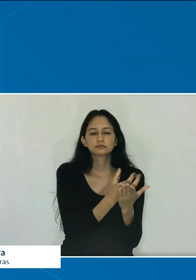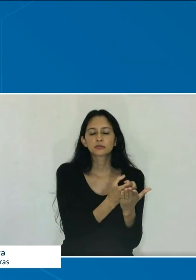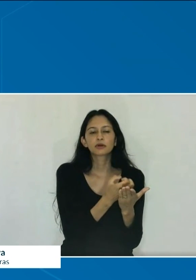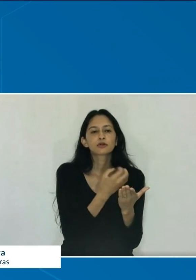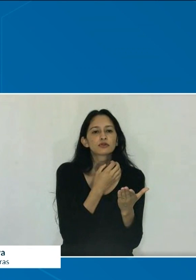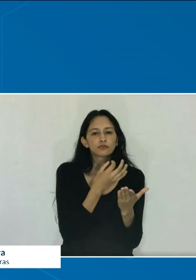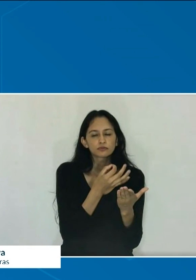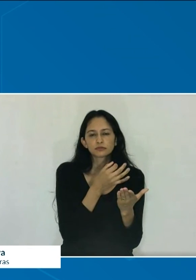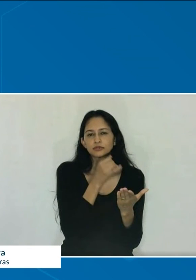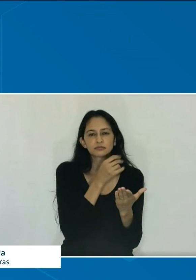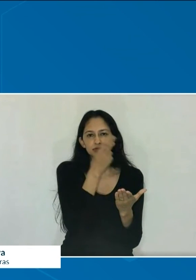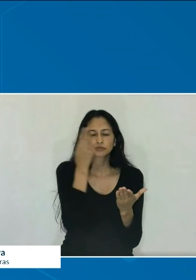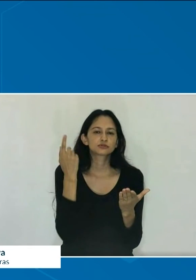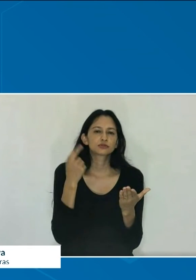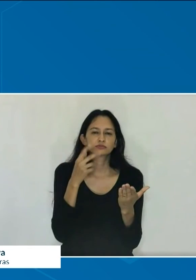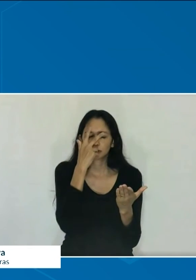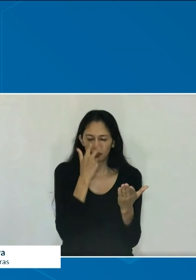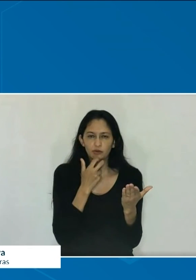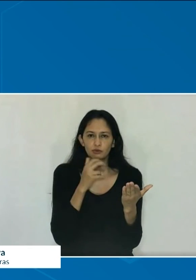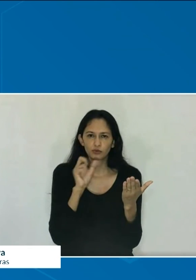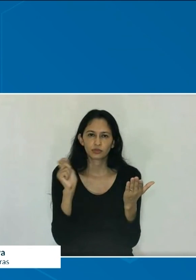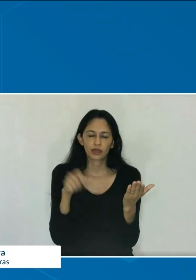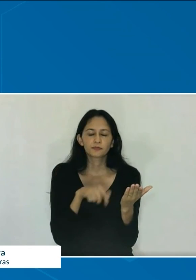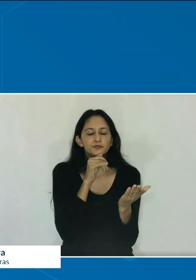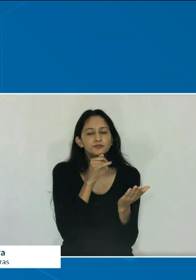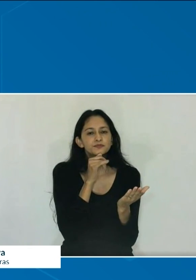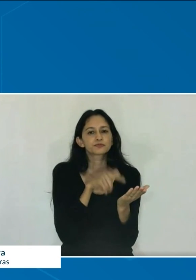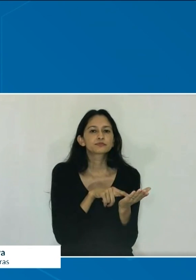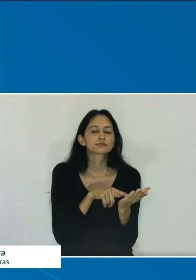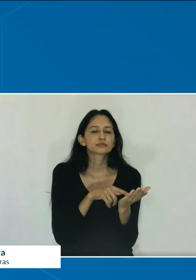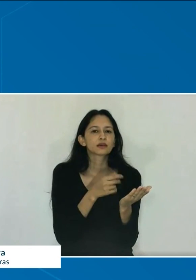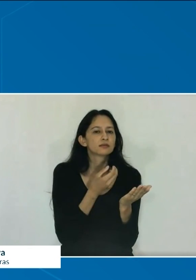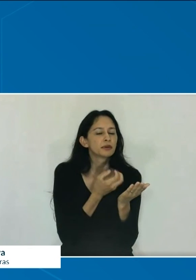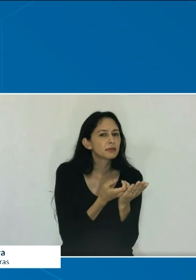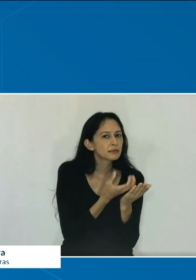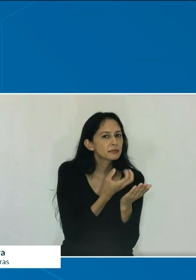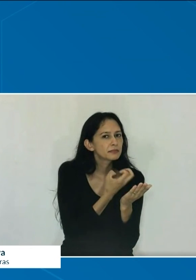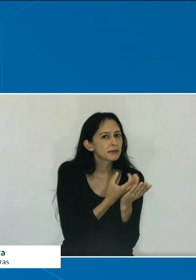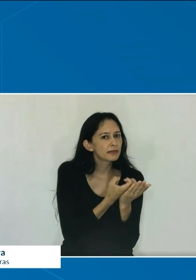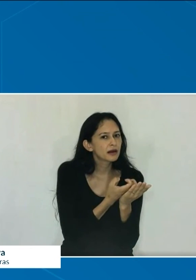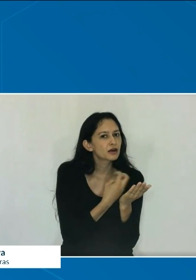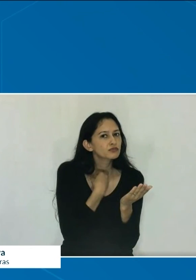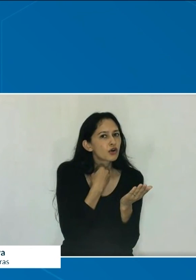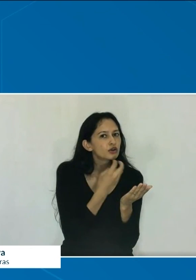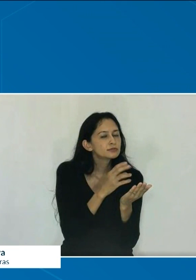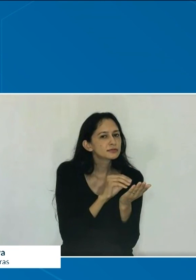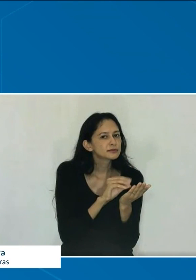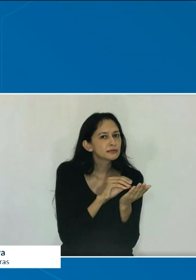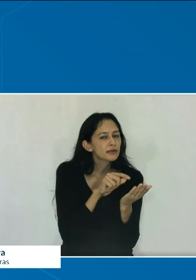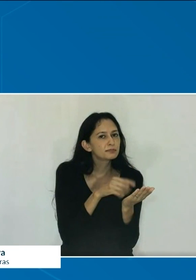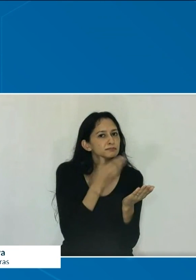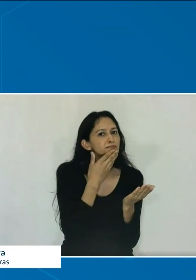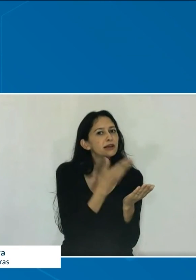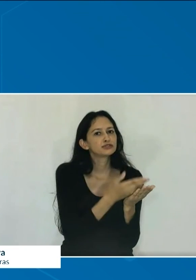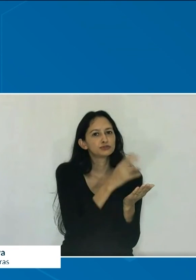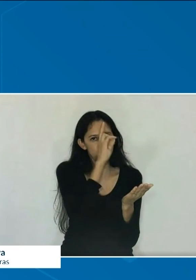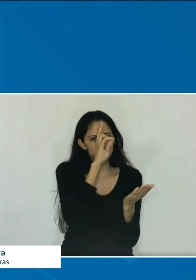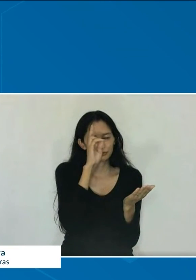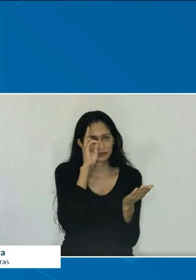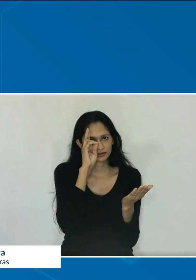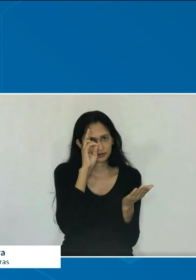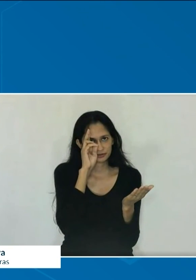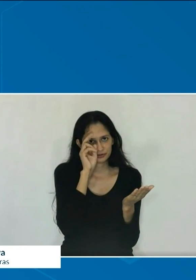exemplo, que com discapacidade visual, ela podia diretamente falar pelo aplicativo e solicitar um Uber, né? Que hoje em dia não tem esse